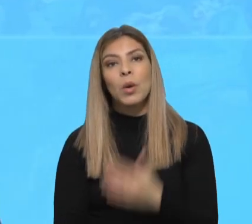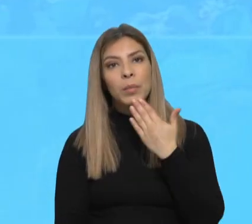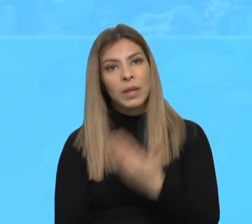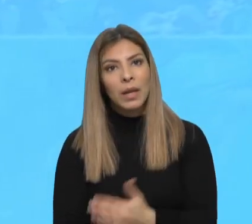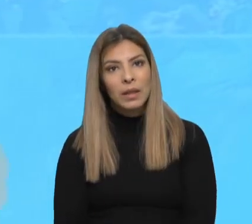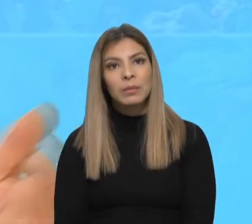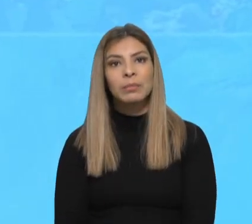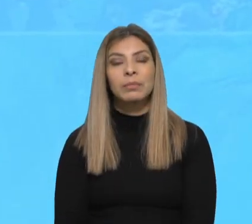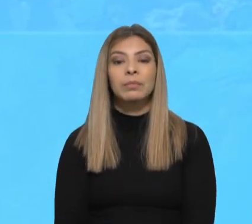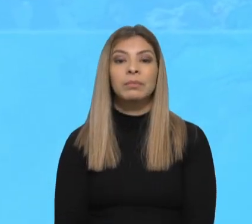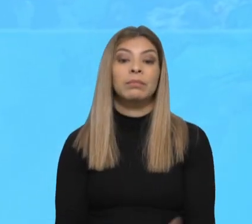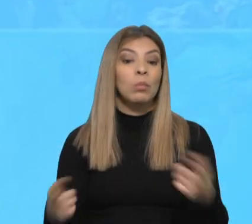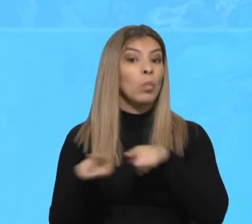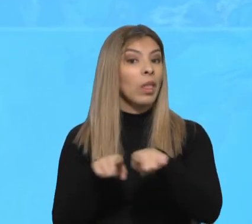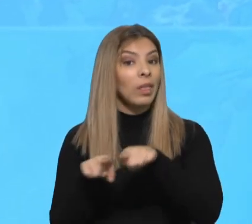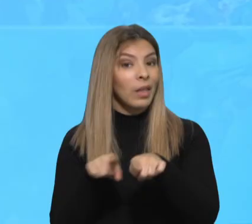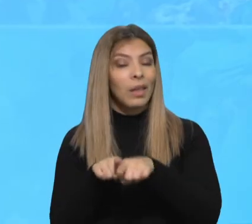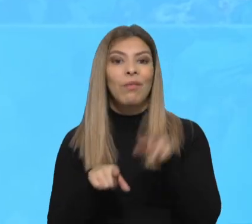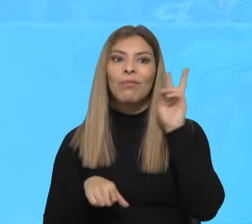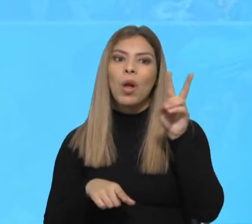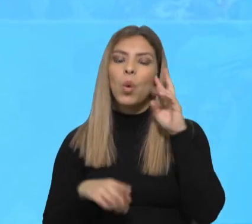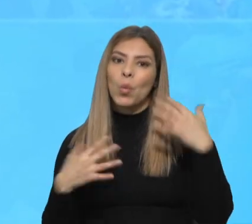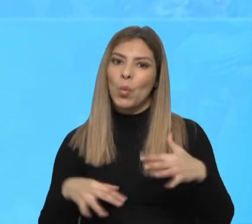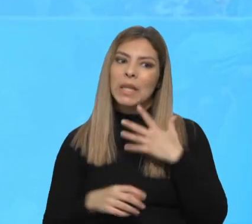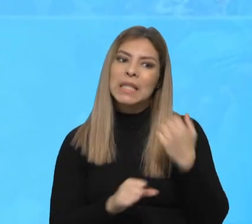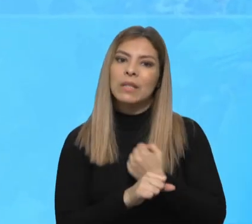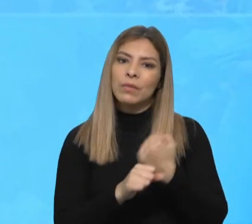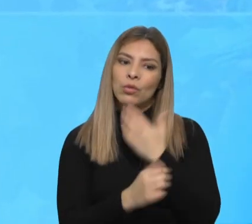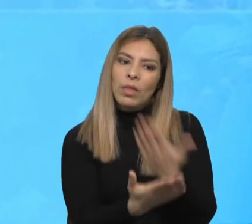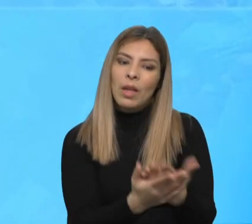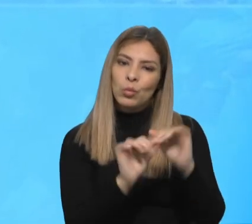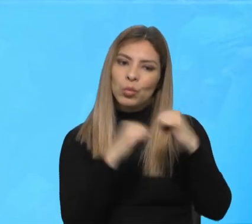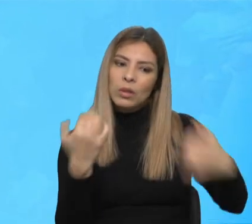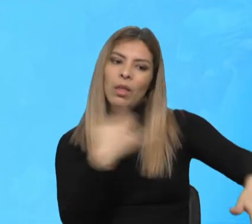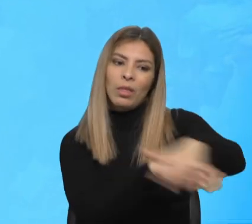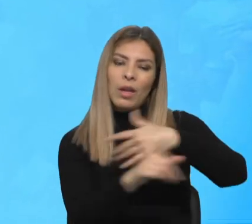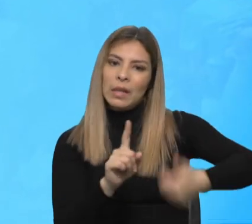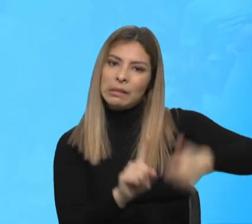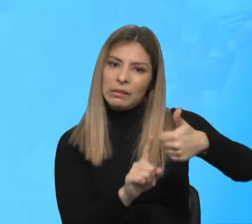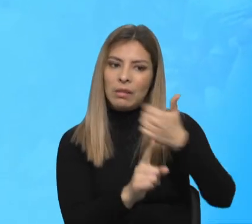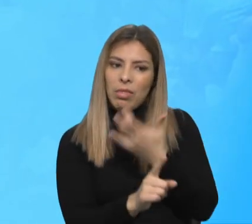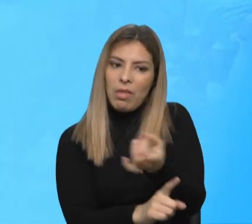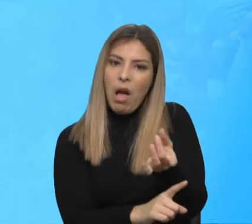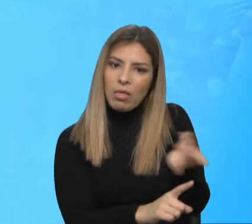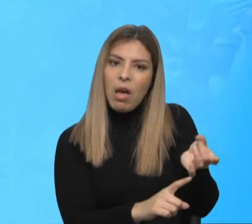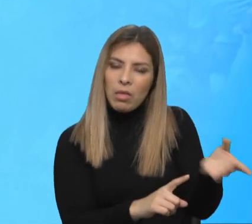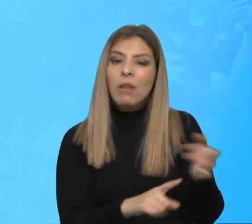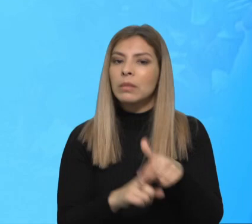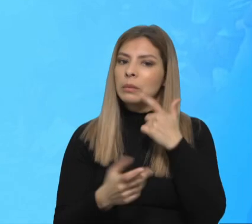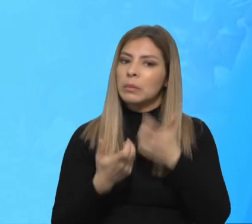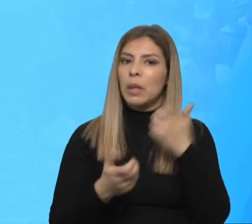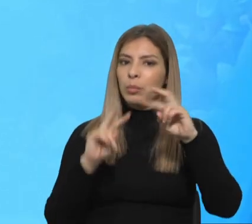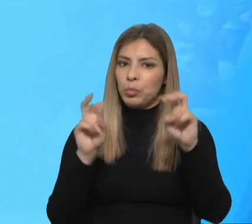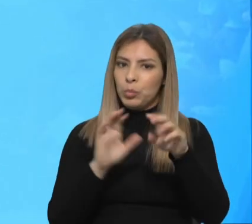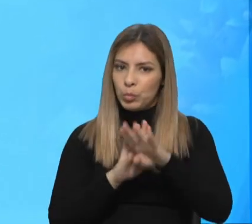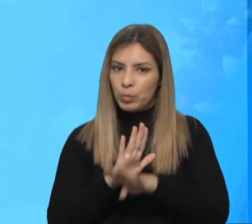partilha. A política como um valor de serviço ao bem de todos, ao serviço da sociedade, em destaque neste programa. Resta,